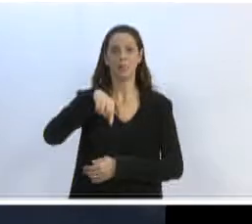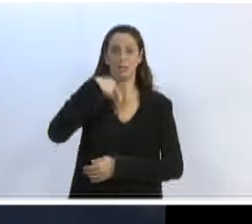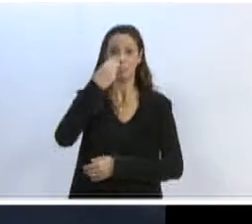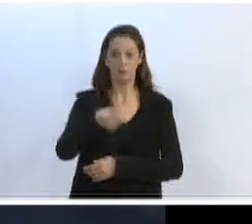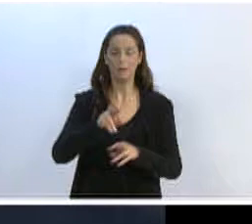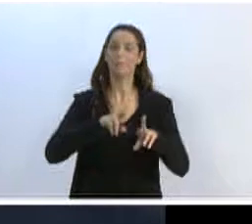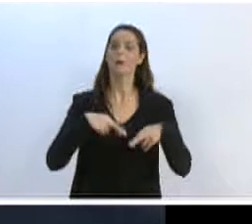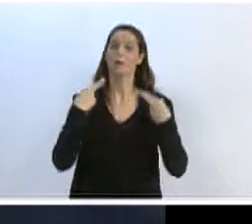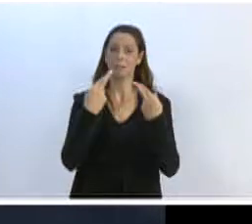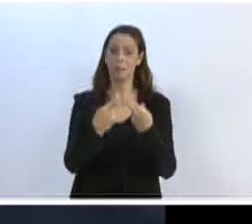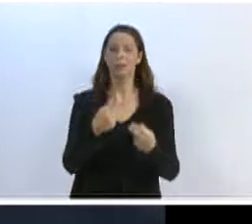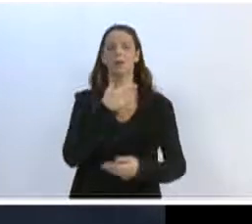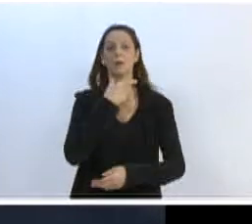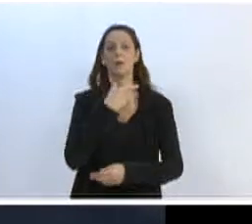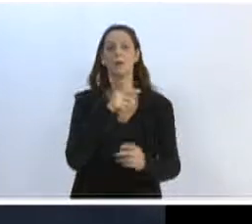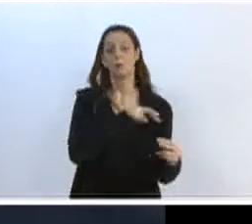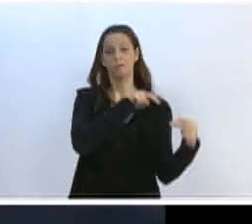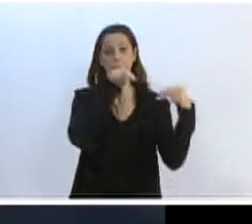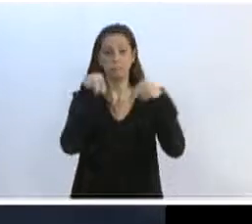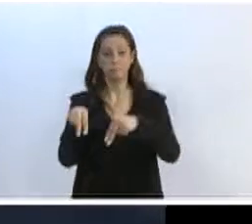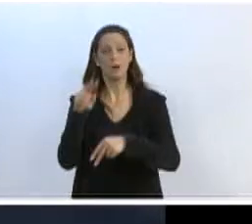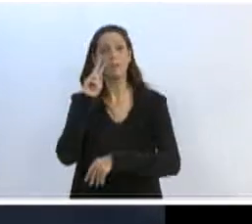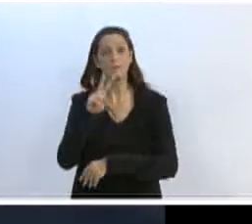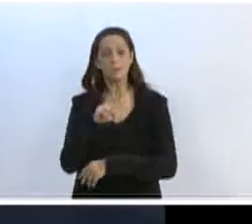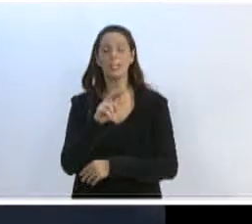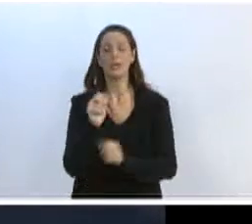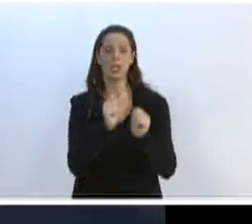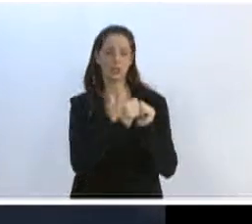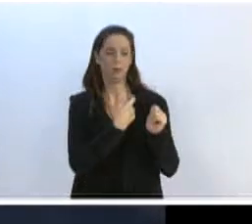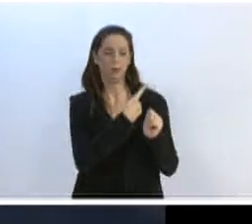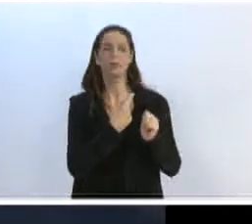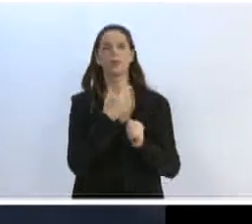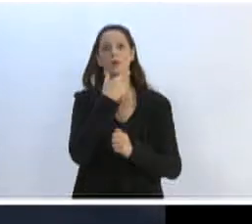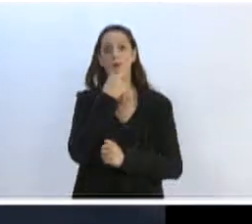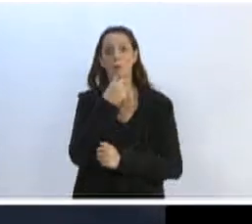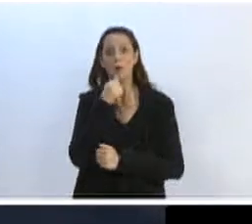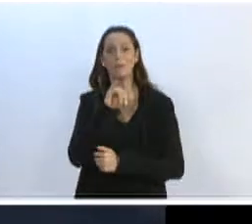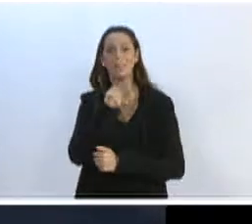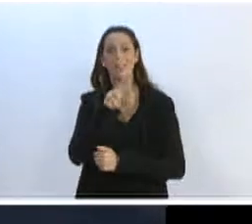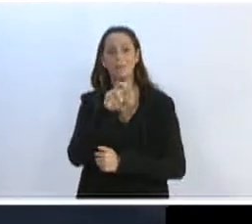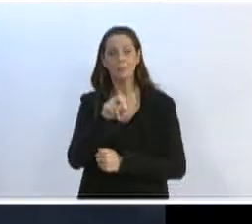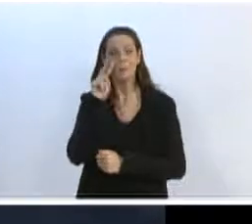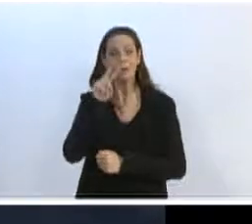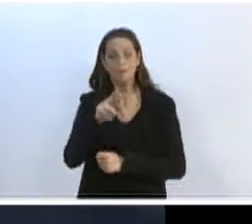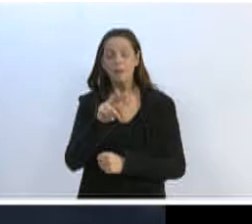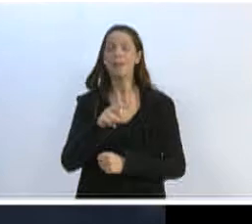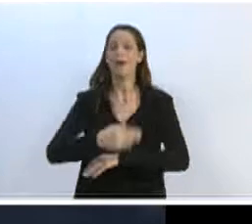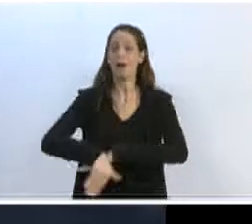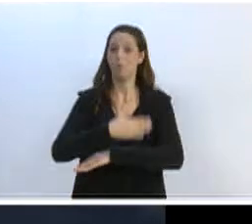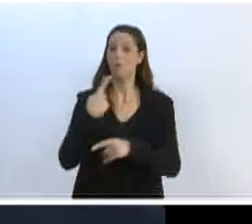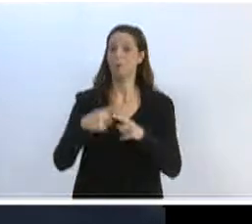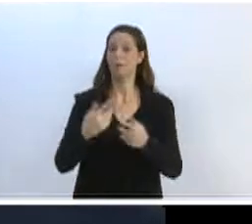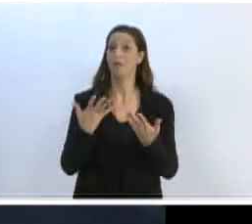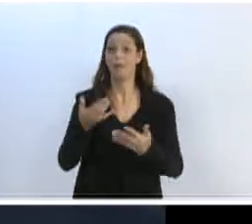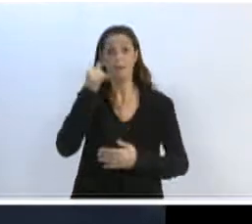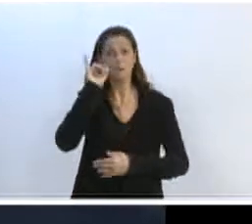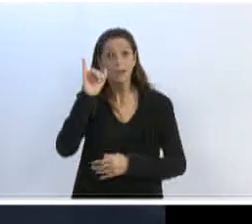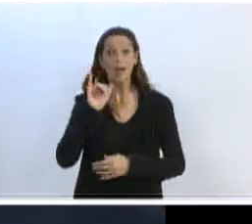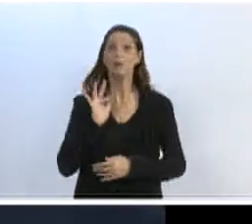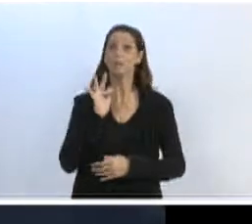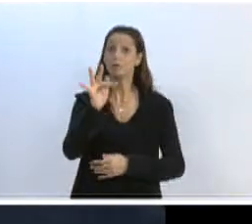pra ver se a gente santana o problema para que futuramente não se torna uma pista de corrida e também é evidente que o secretário